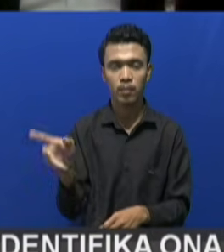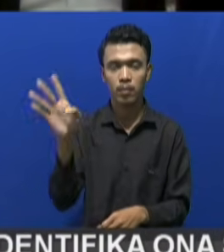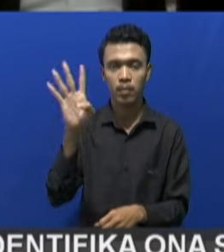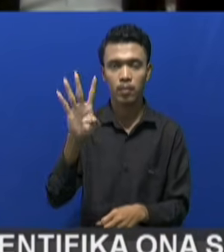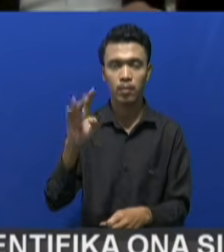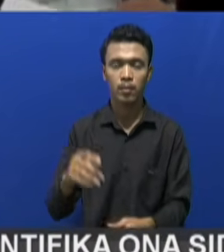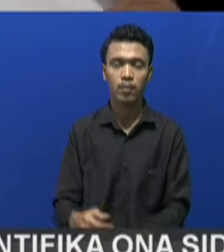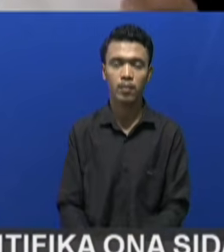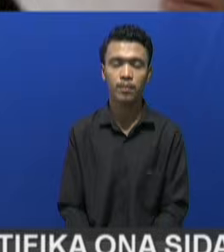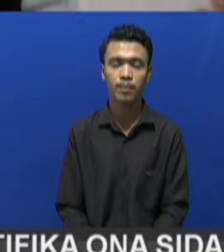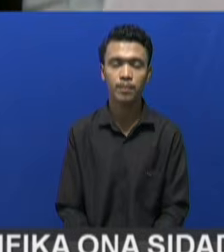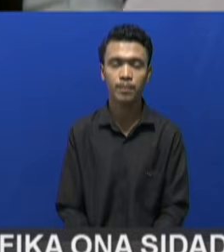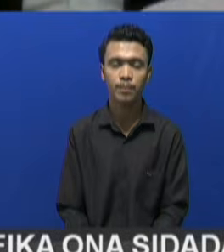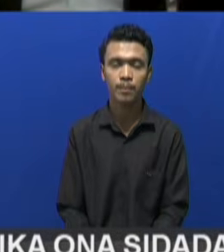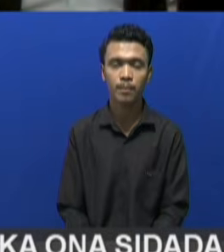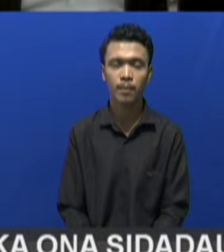2024.